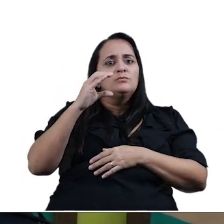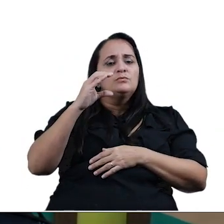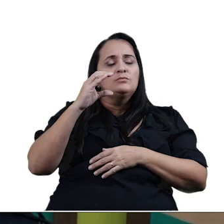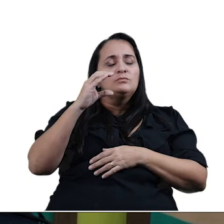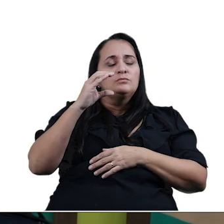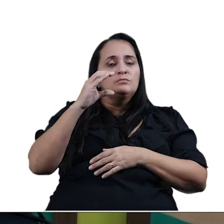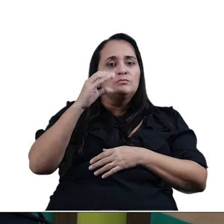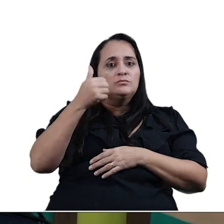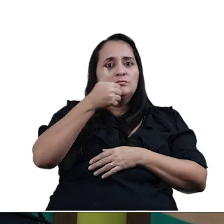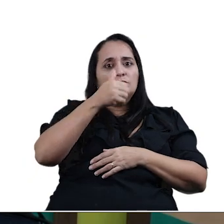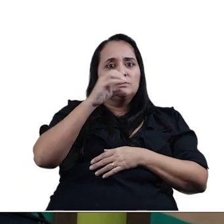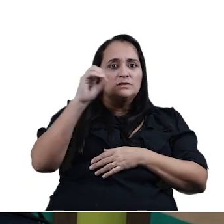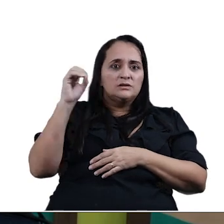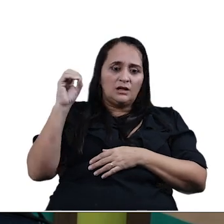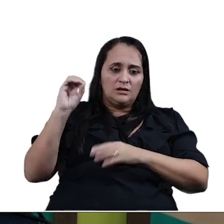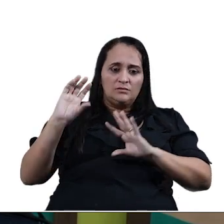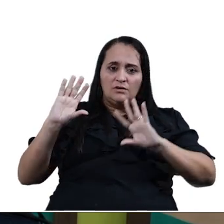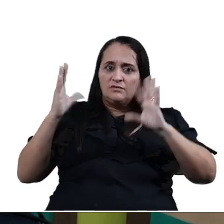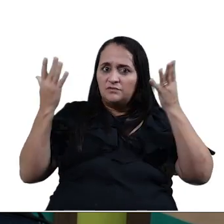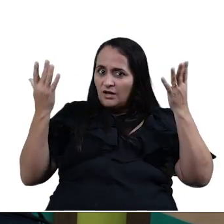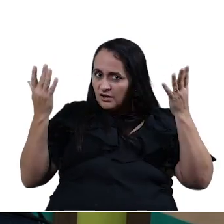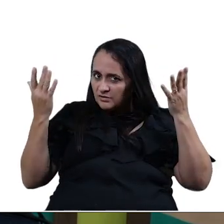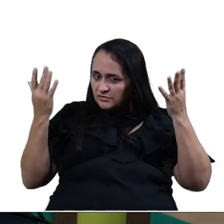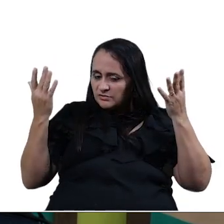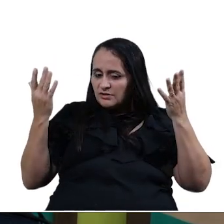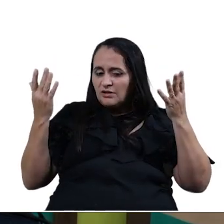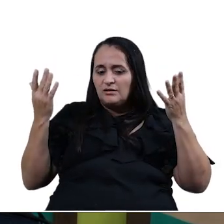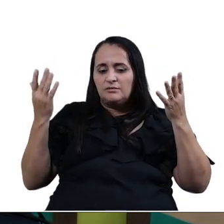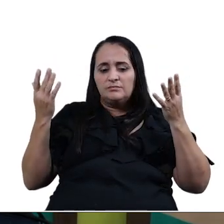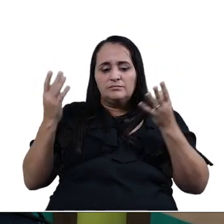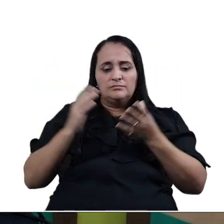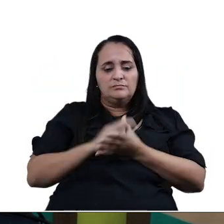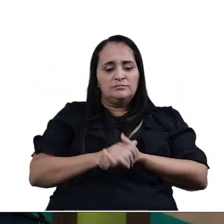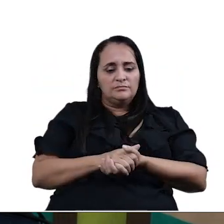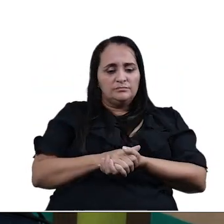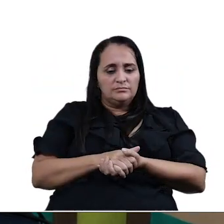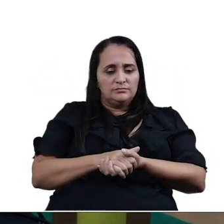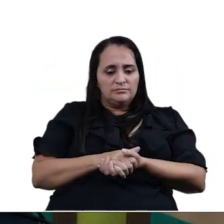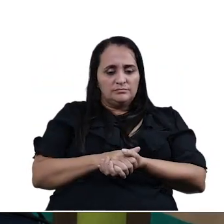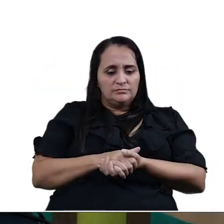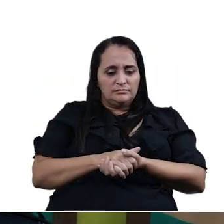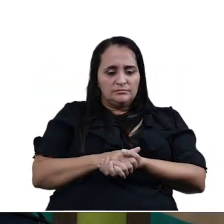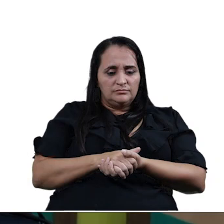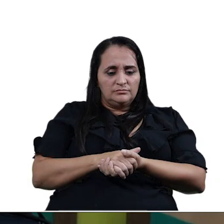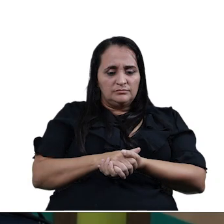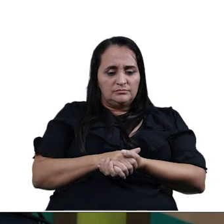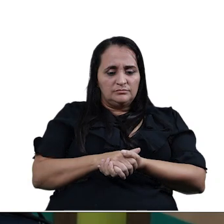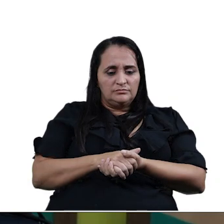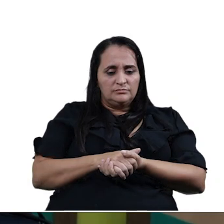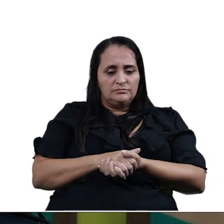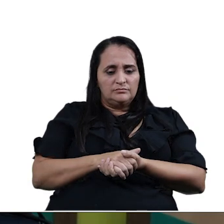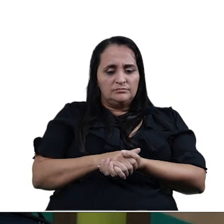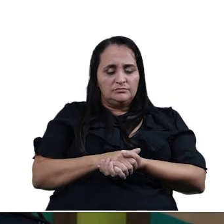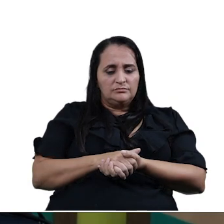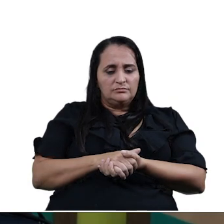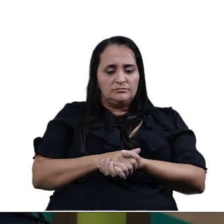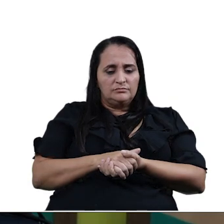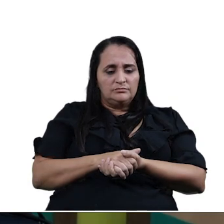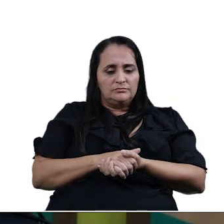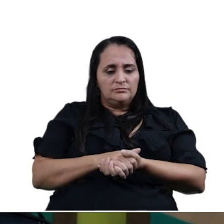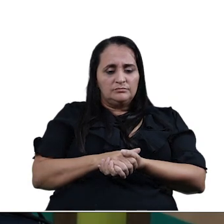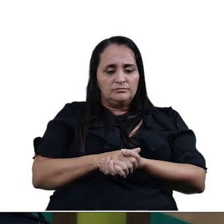centenas. Daria uma festa, não é verdade? Ficaria uma grande festa.